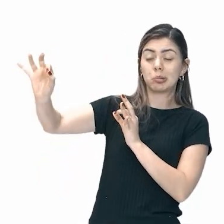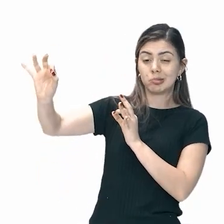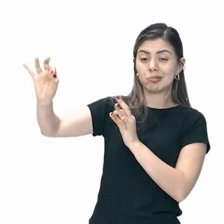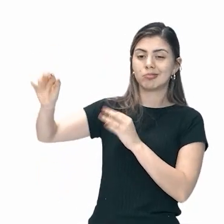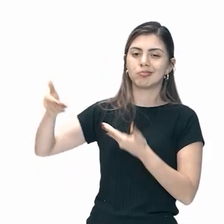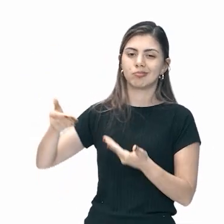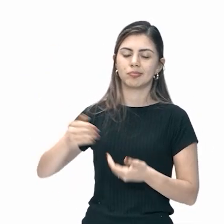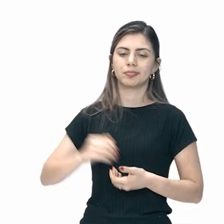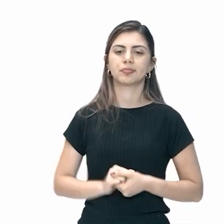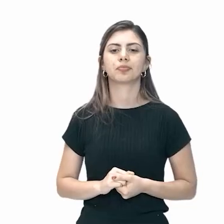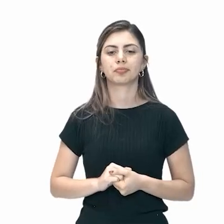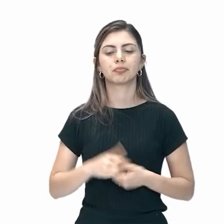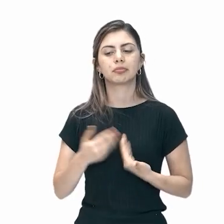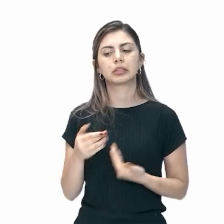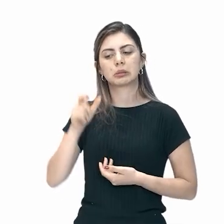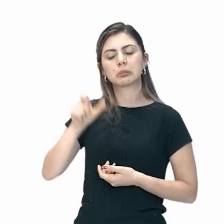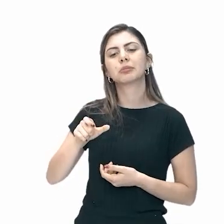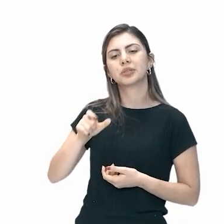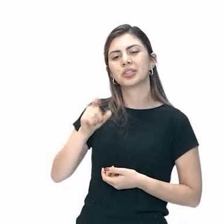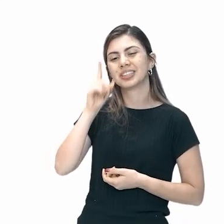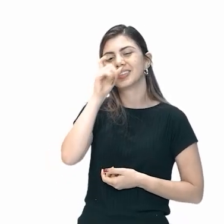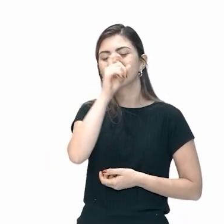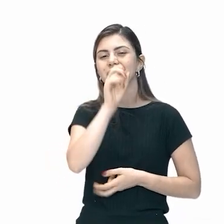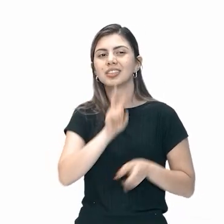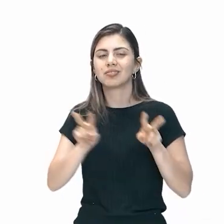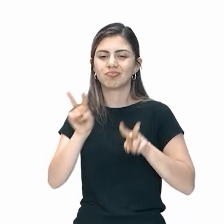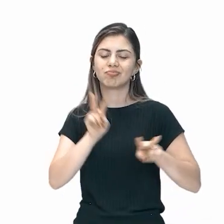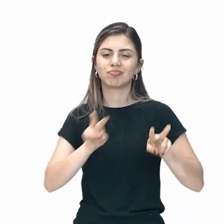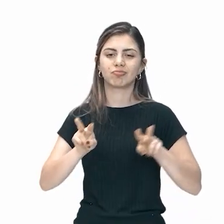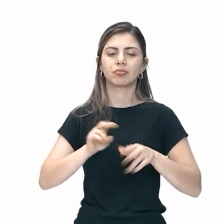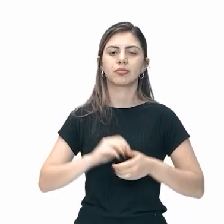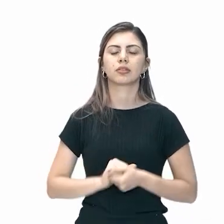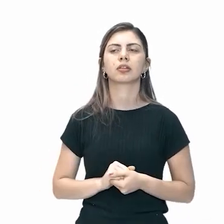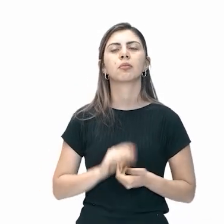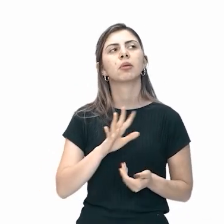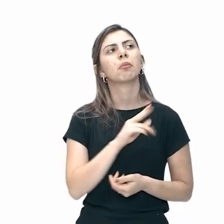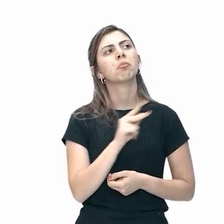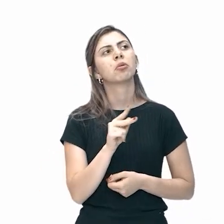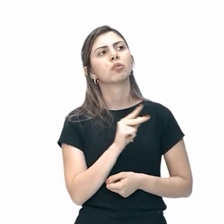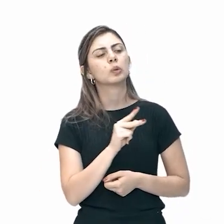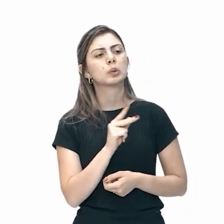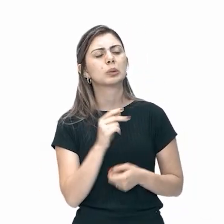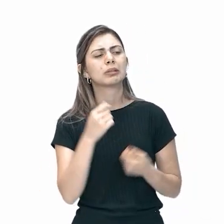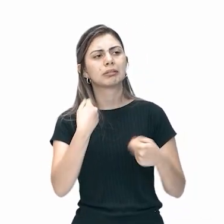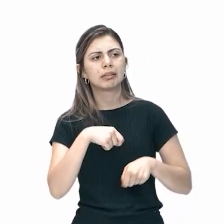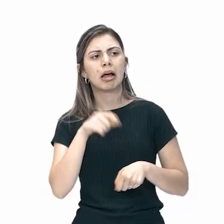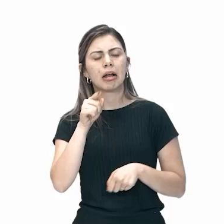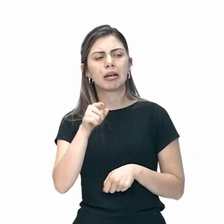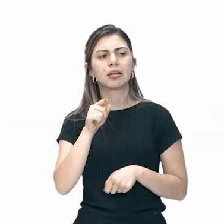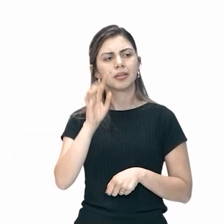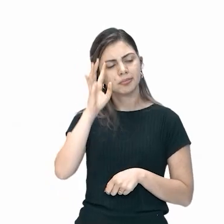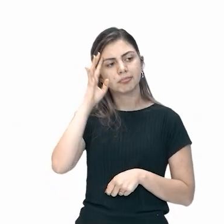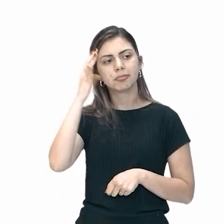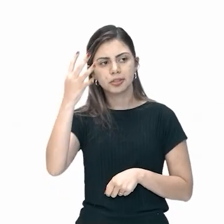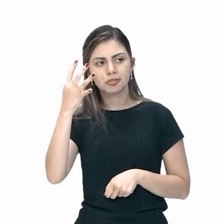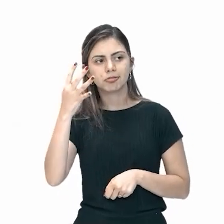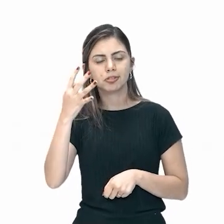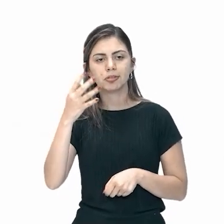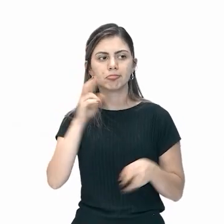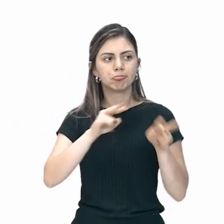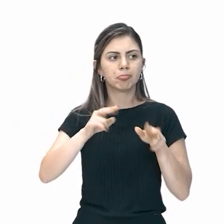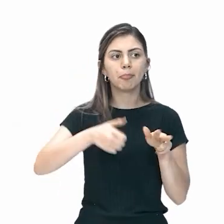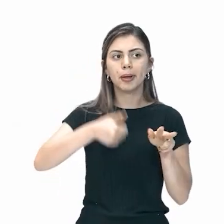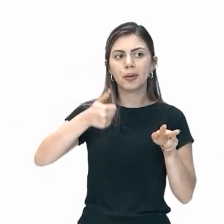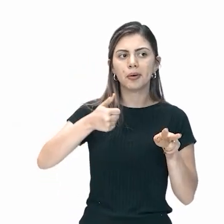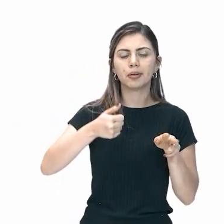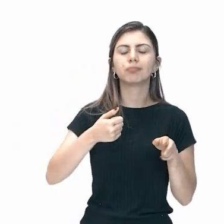E aí, por isso, a pessoa tem dificuldade em enxergar. Mas, professor Kelvin, não dá para corrigir esse problema? Dá sim, com o uso